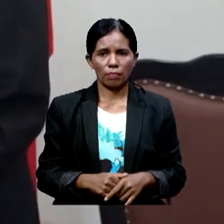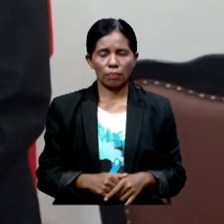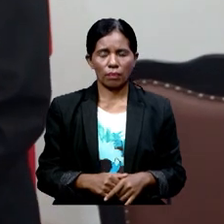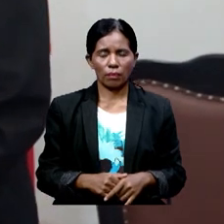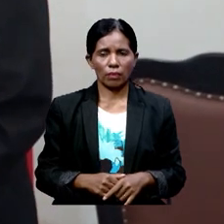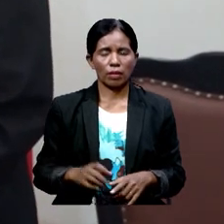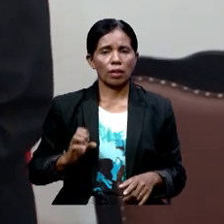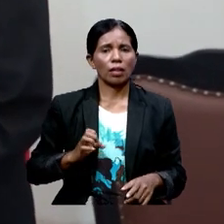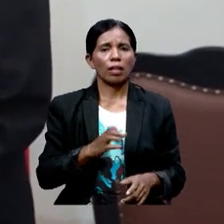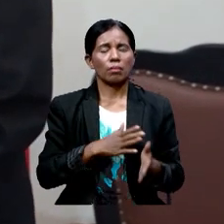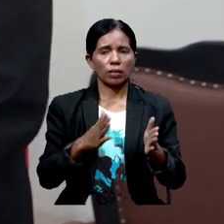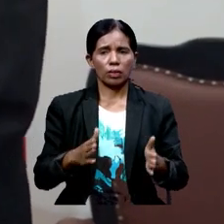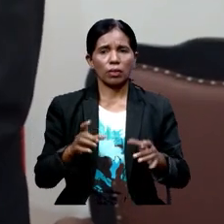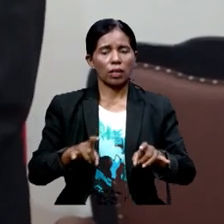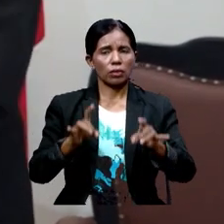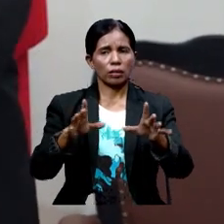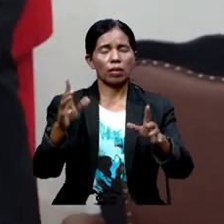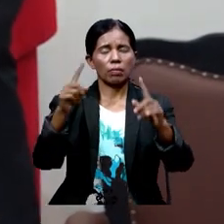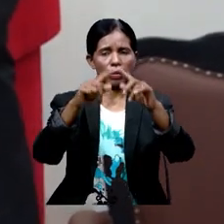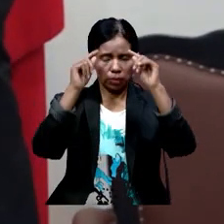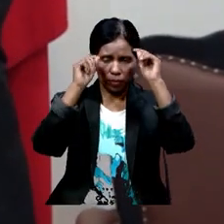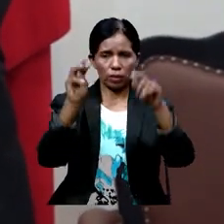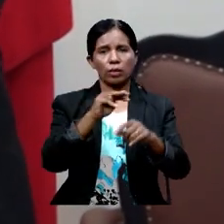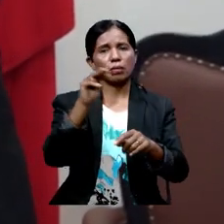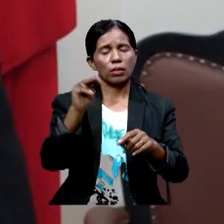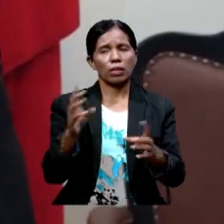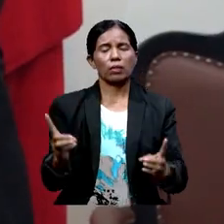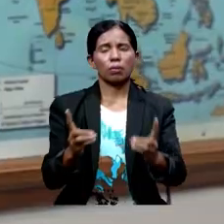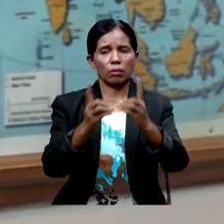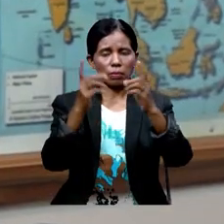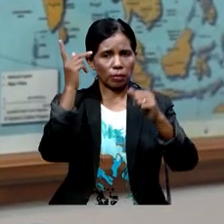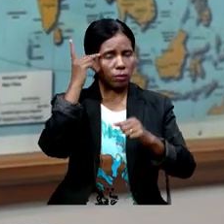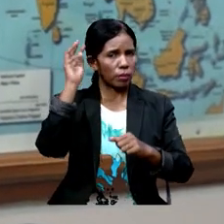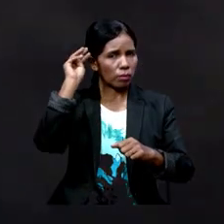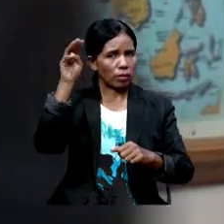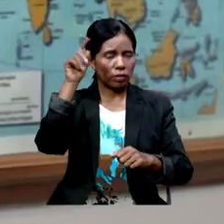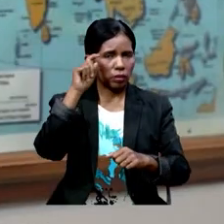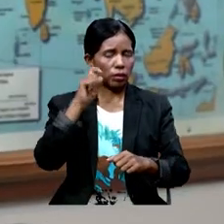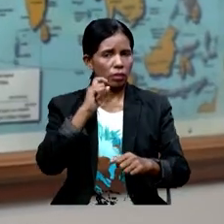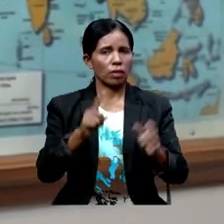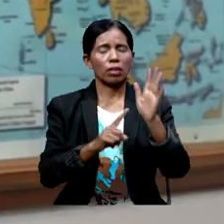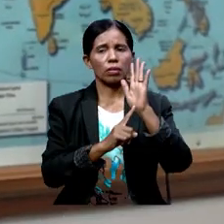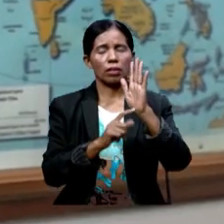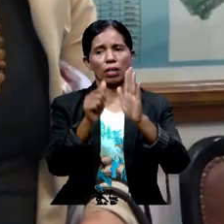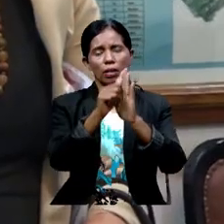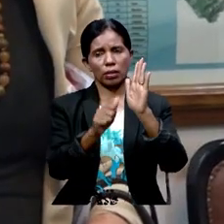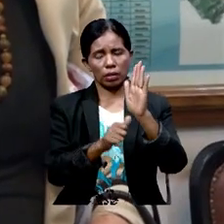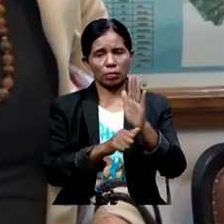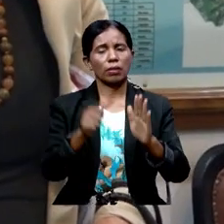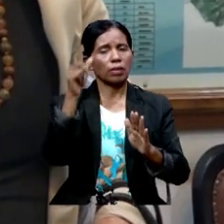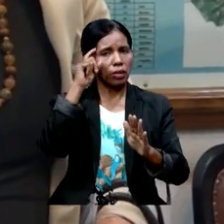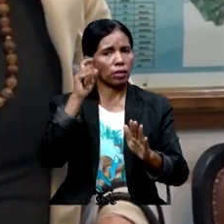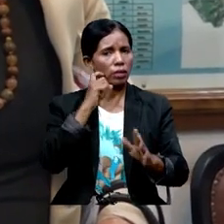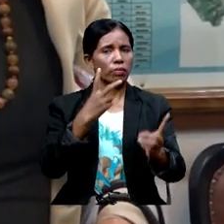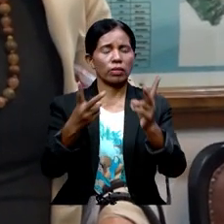Embaixador Austrália bati Timor-Leste, segunda, né? A Sorumal, o primeiro-ministro, Kairala Xanana Guzmão, onde atualiza a agenda para Xanana, quando a